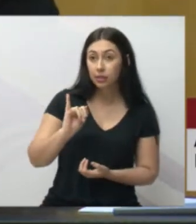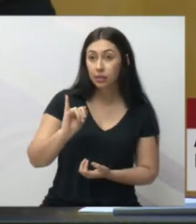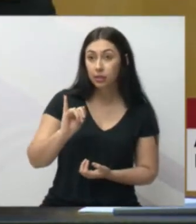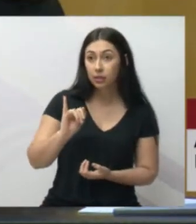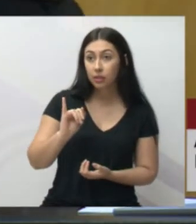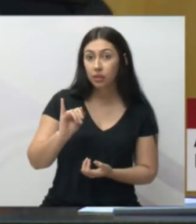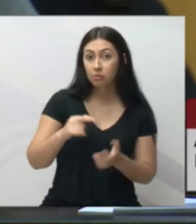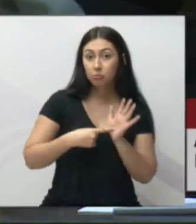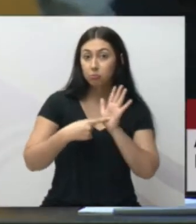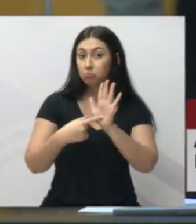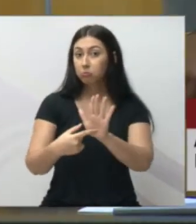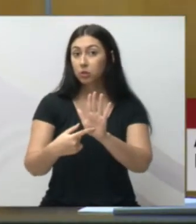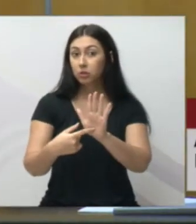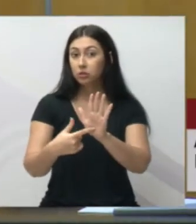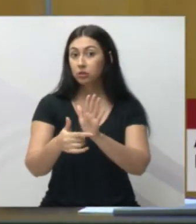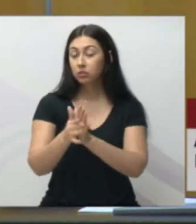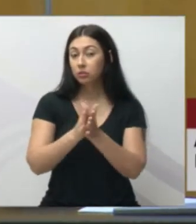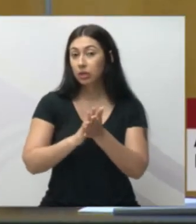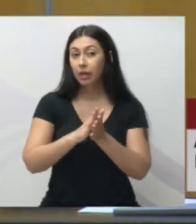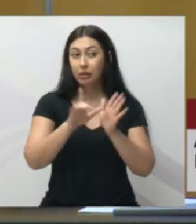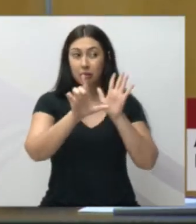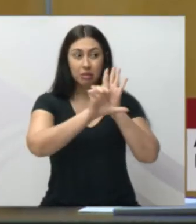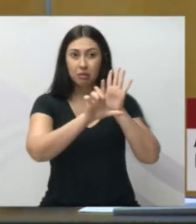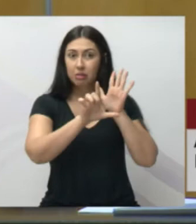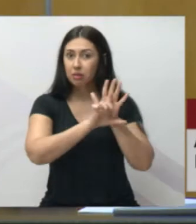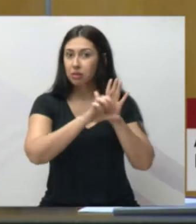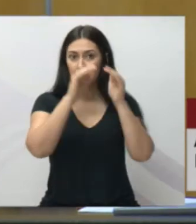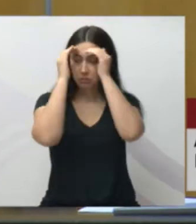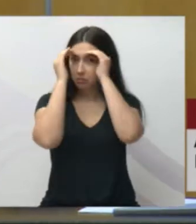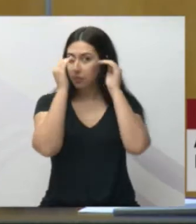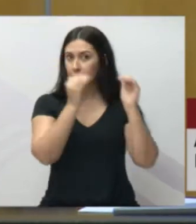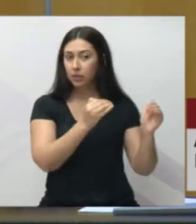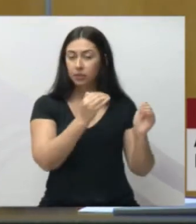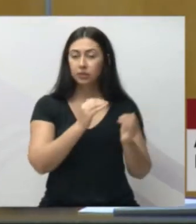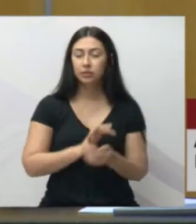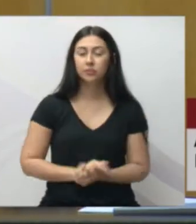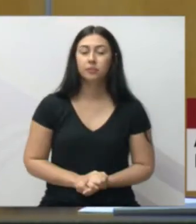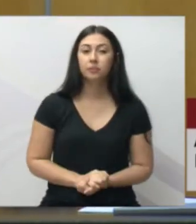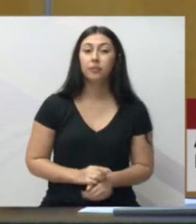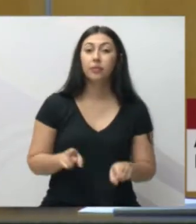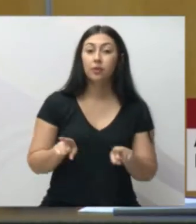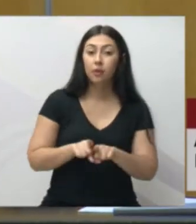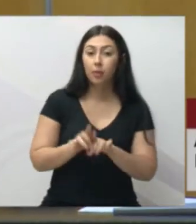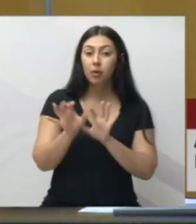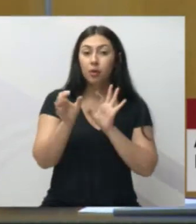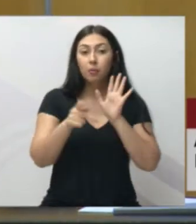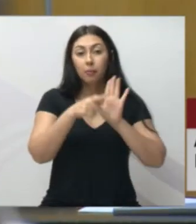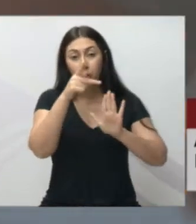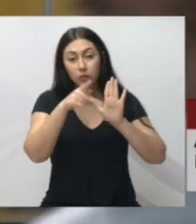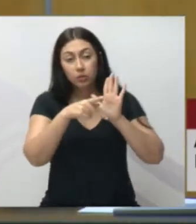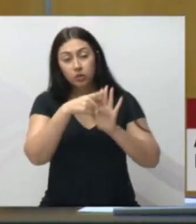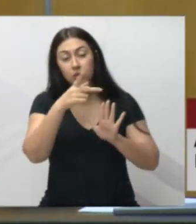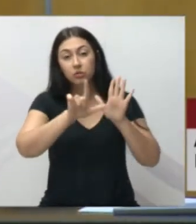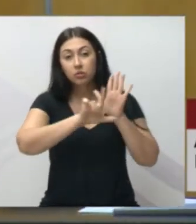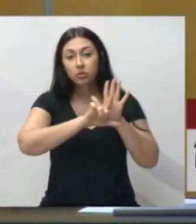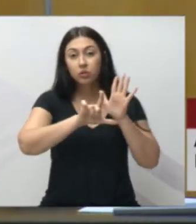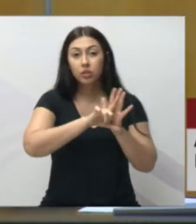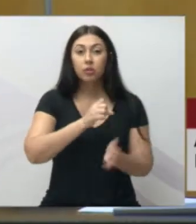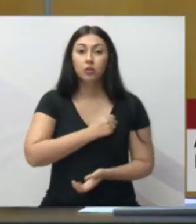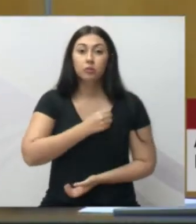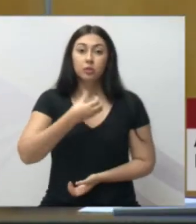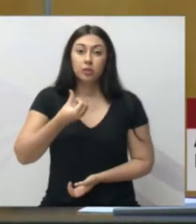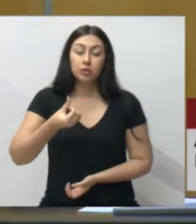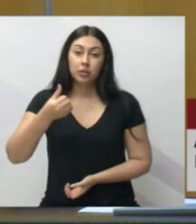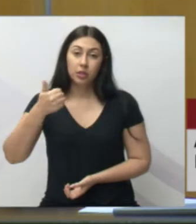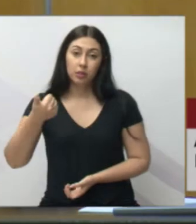não apresentadas na legislação anterior, considerando que o projeto de lei número 61/2018